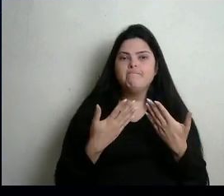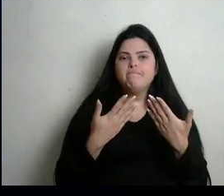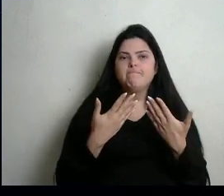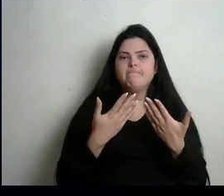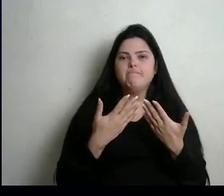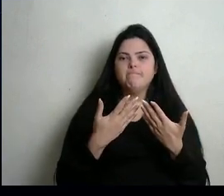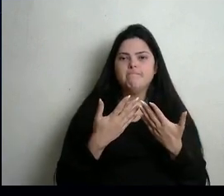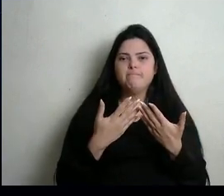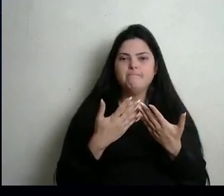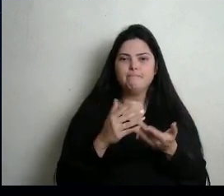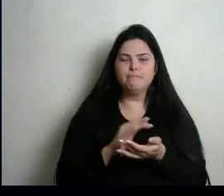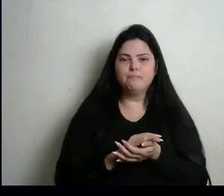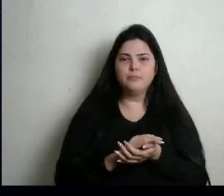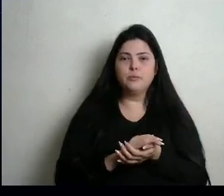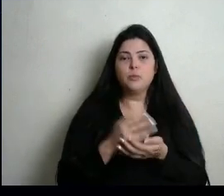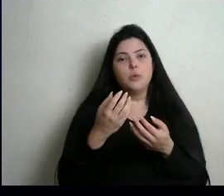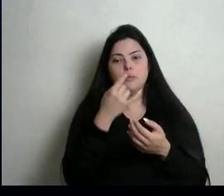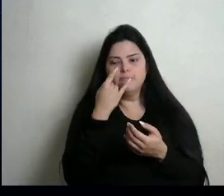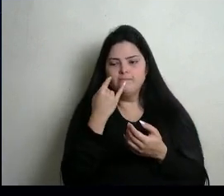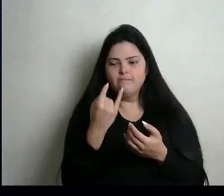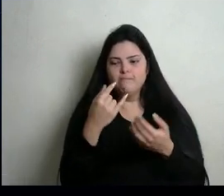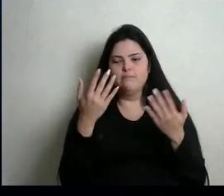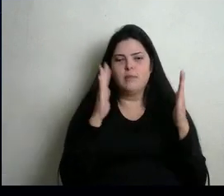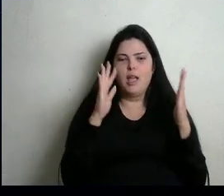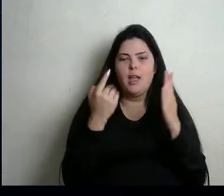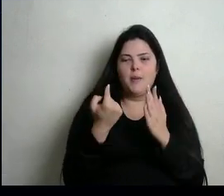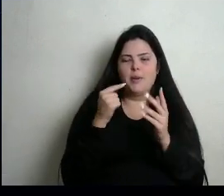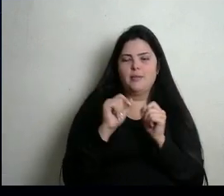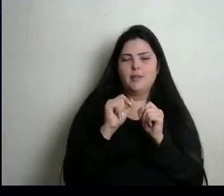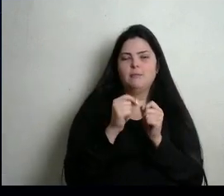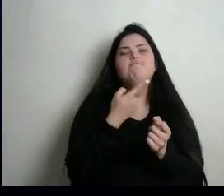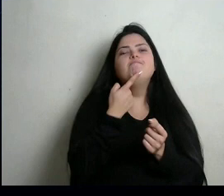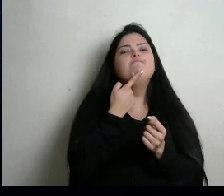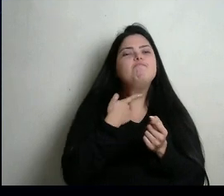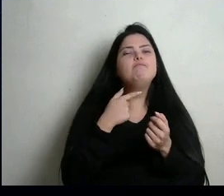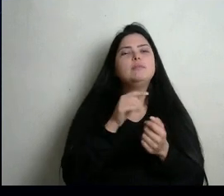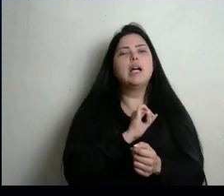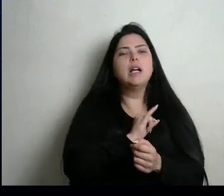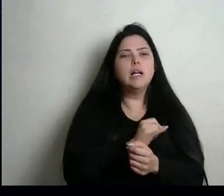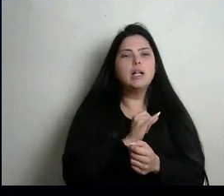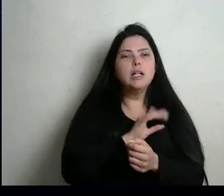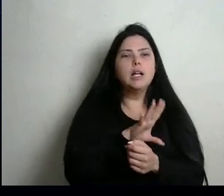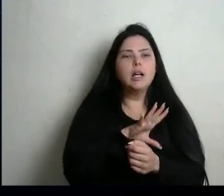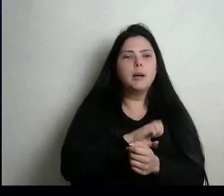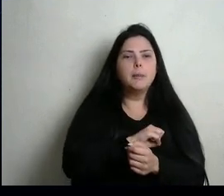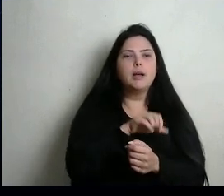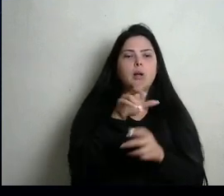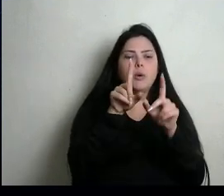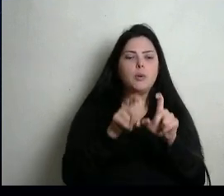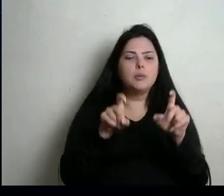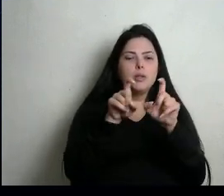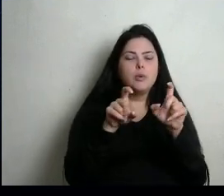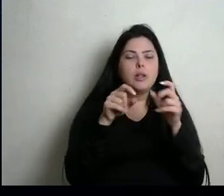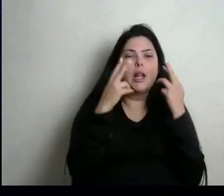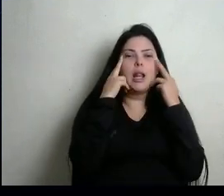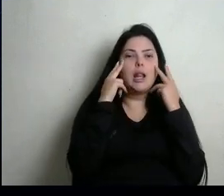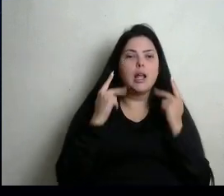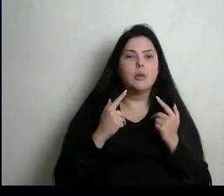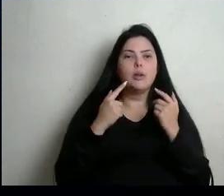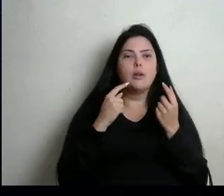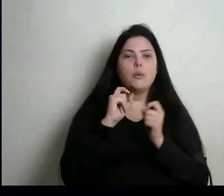é, muito atrativo para mim na época. Então, fez eu adquirir realmente uma paixão pelo computador e fez com que naturalmente minha